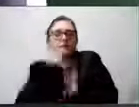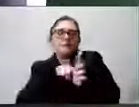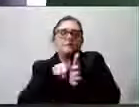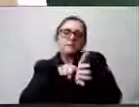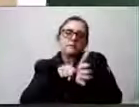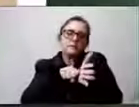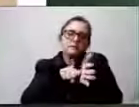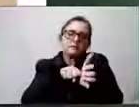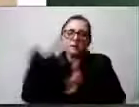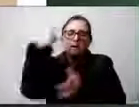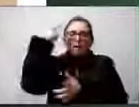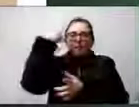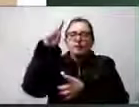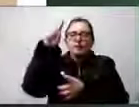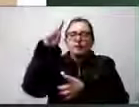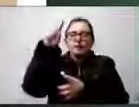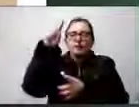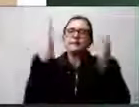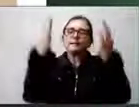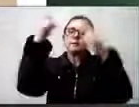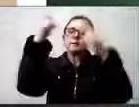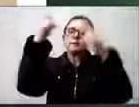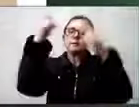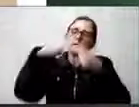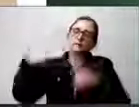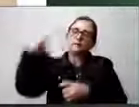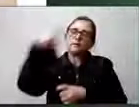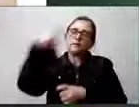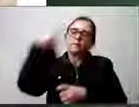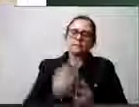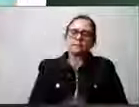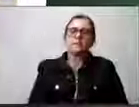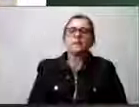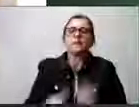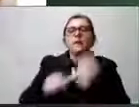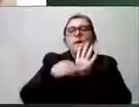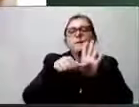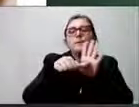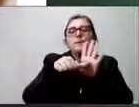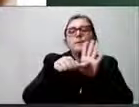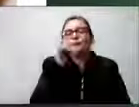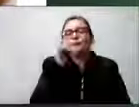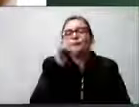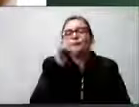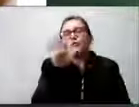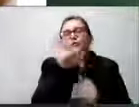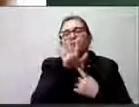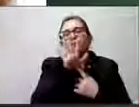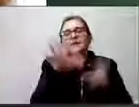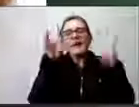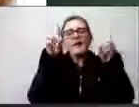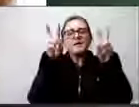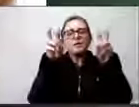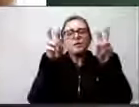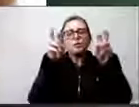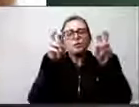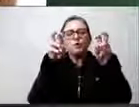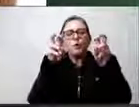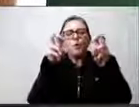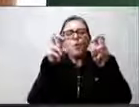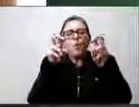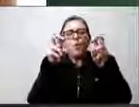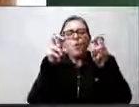Uma ideia de tratamento clínico também para vocês. O primeiro vídeo que eu quero mostrar é sobre distração longitudinal,